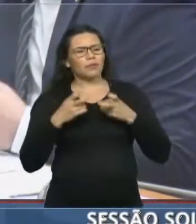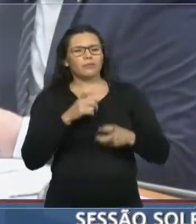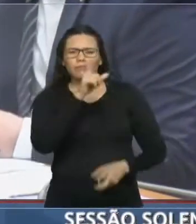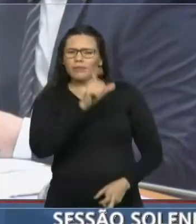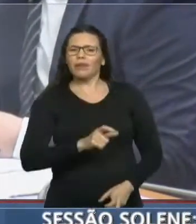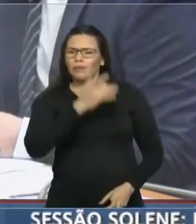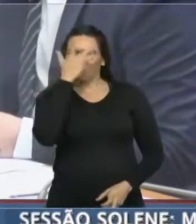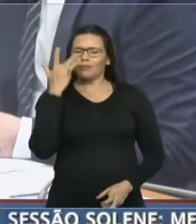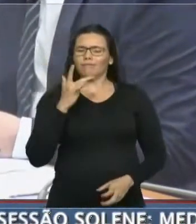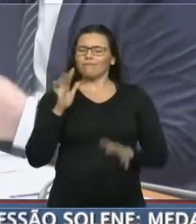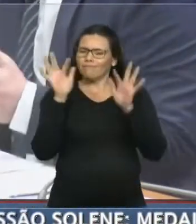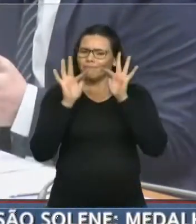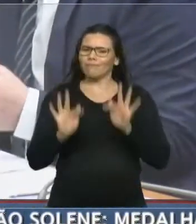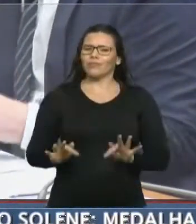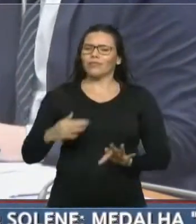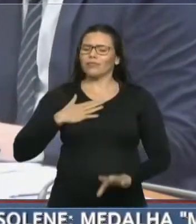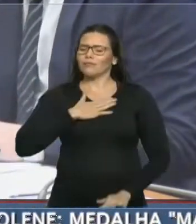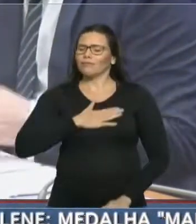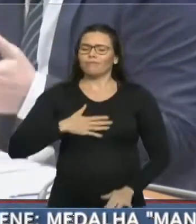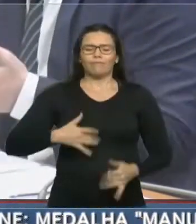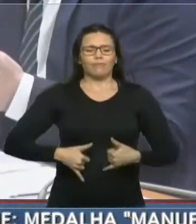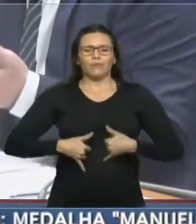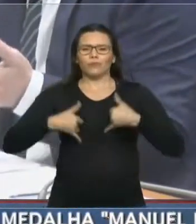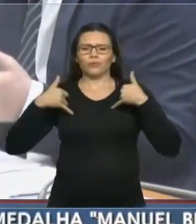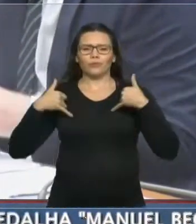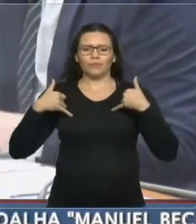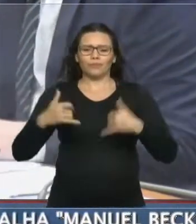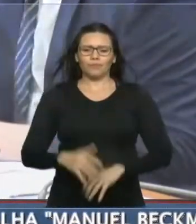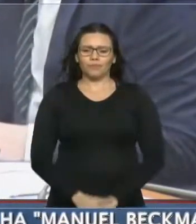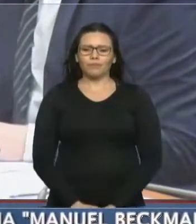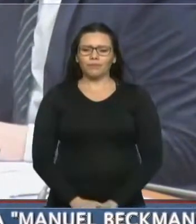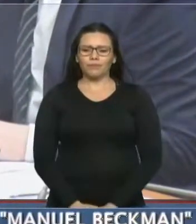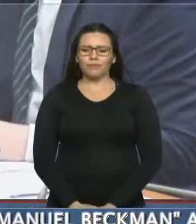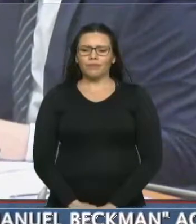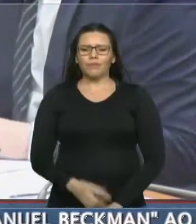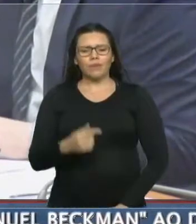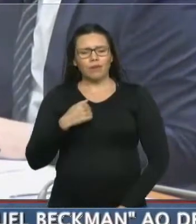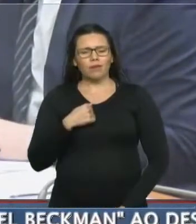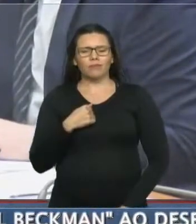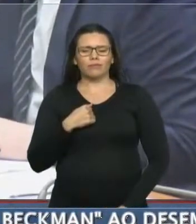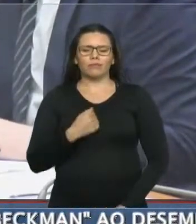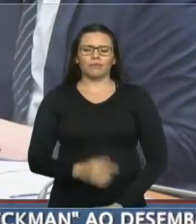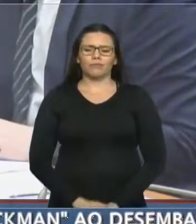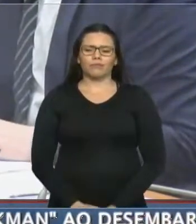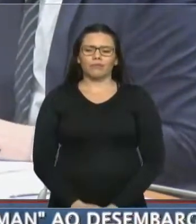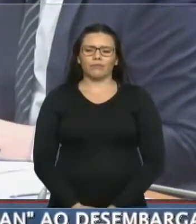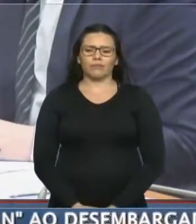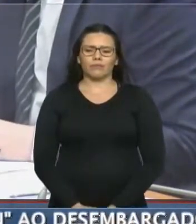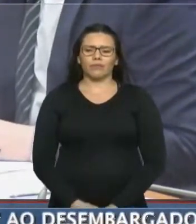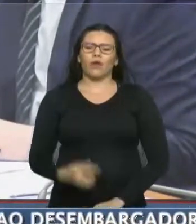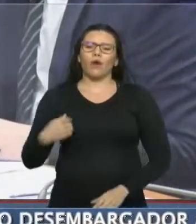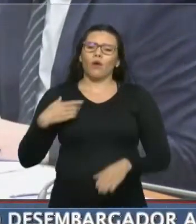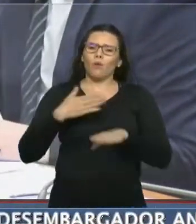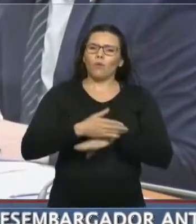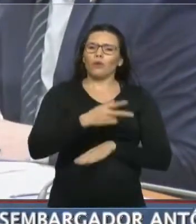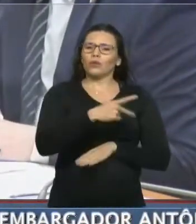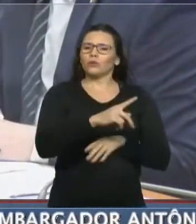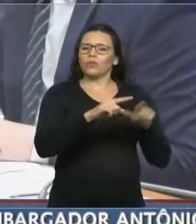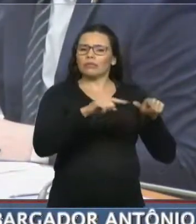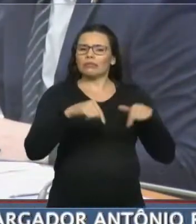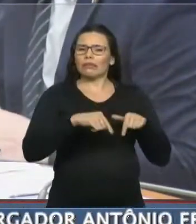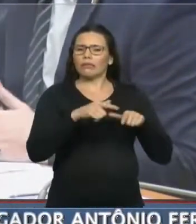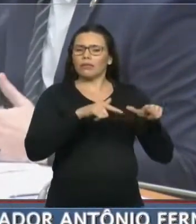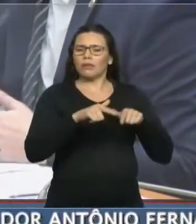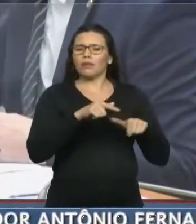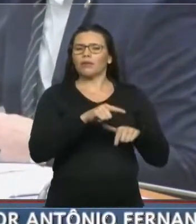com a homenagem. E eu, quando fui algumas vezes, não muitas, ao gabinete do desembargador, além de ser sempre